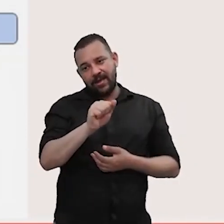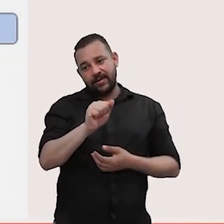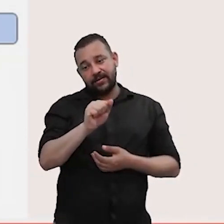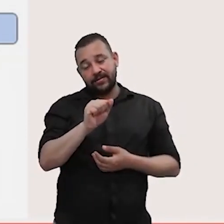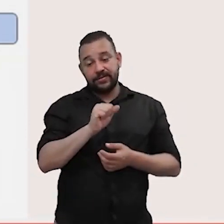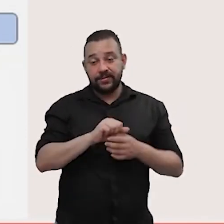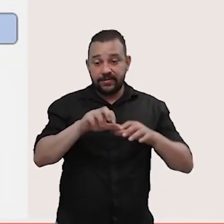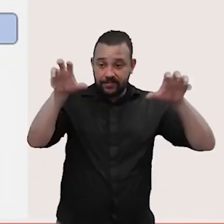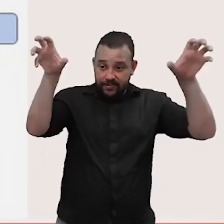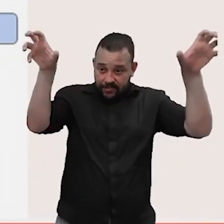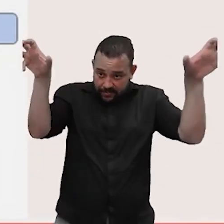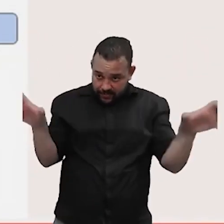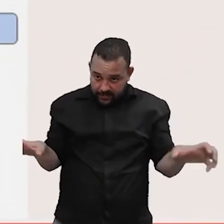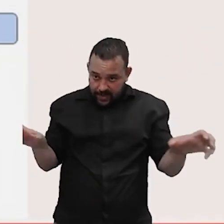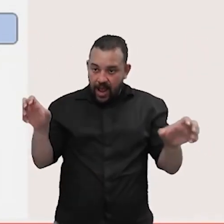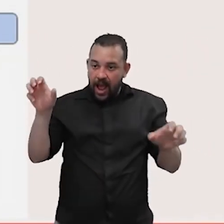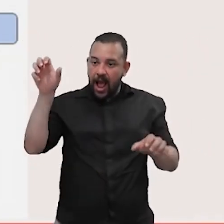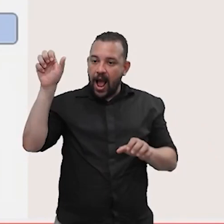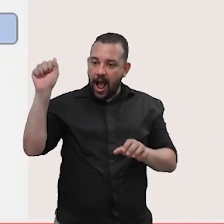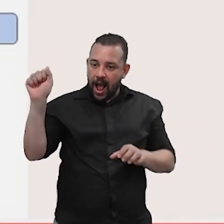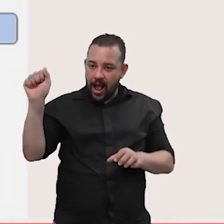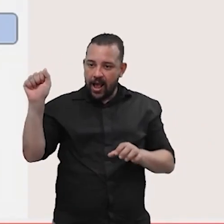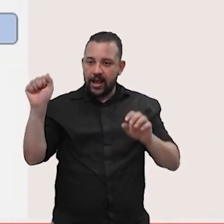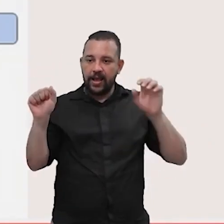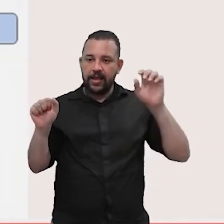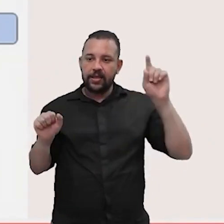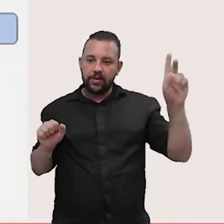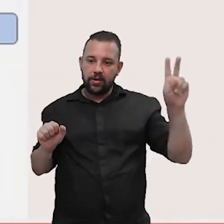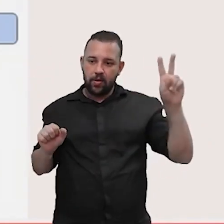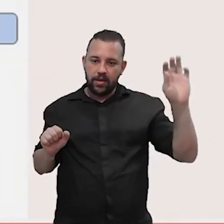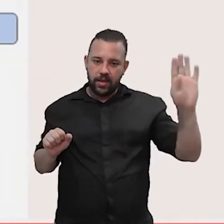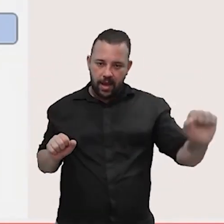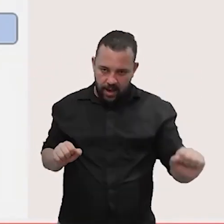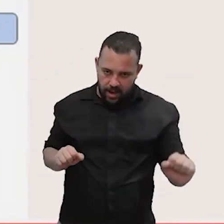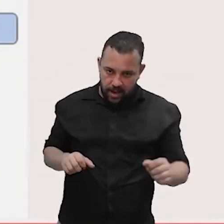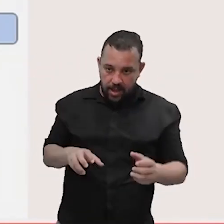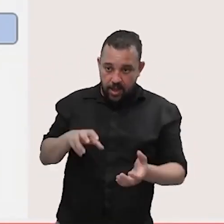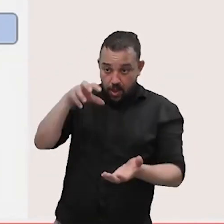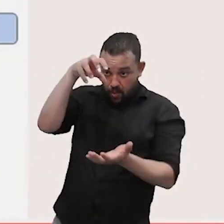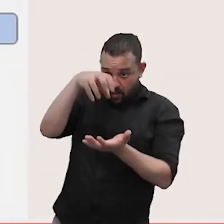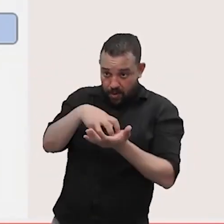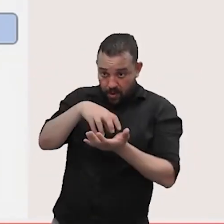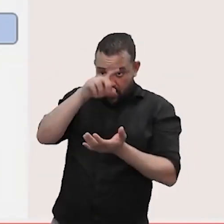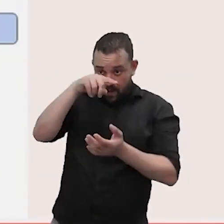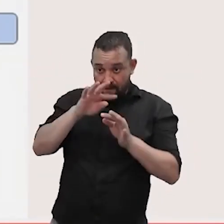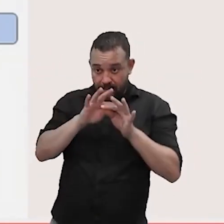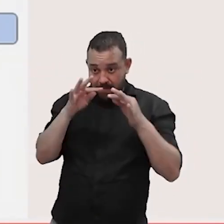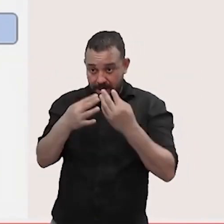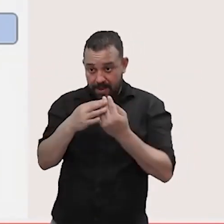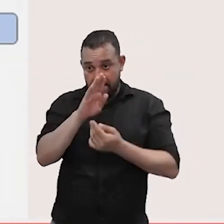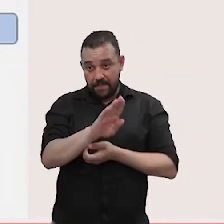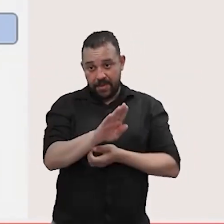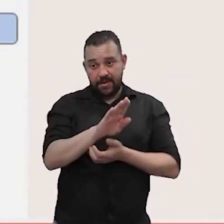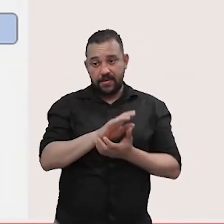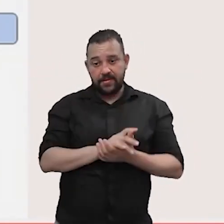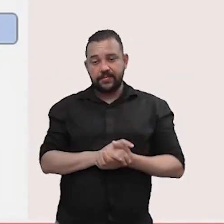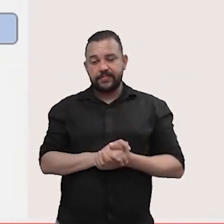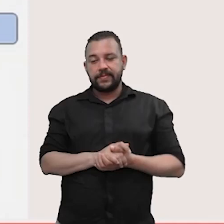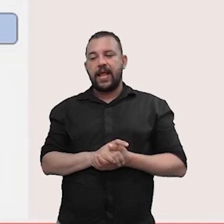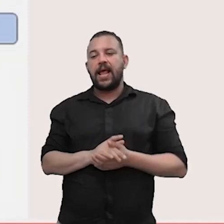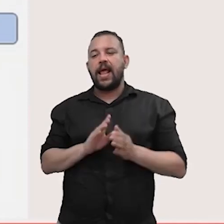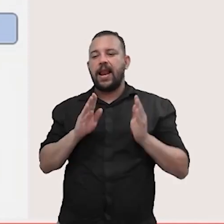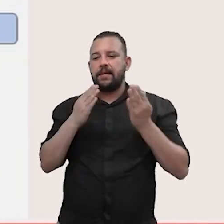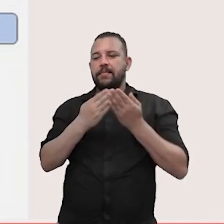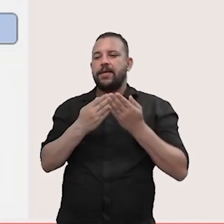1A e 2A, aí passa o meio. O meio da tabela é família B, elementos de